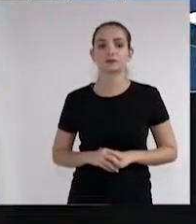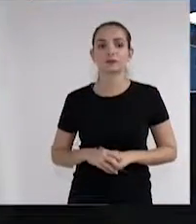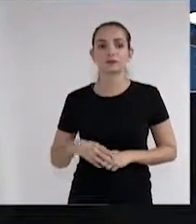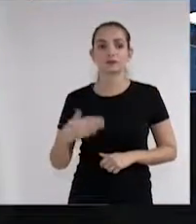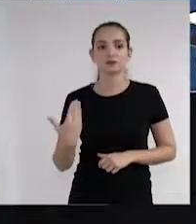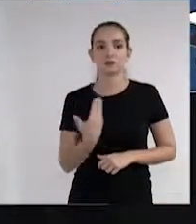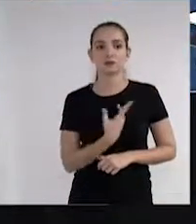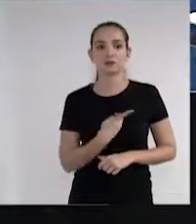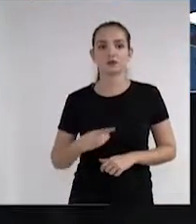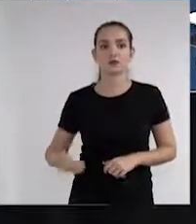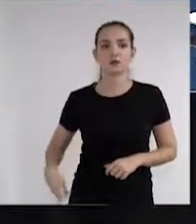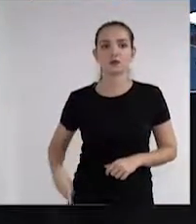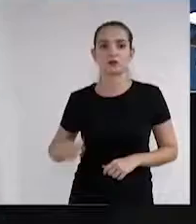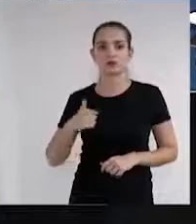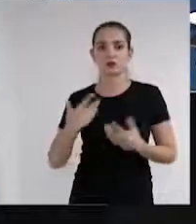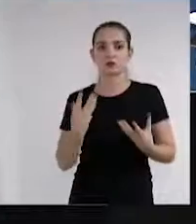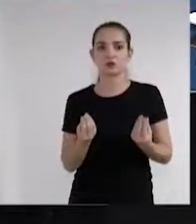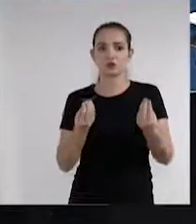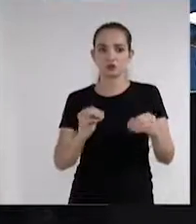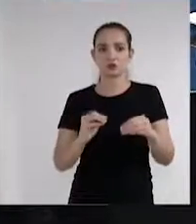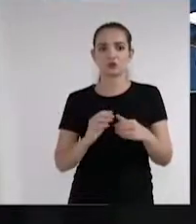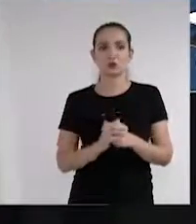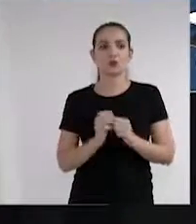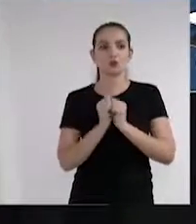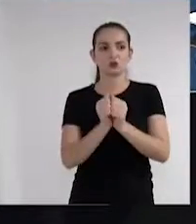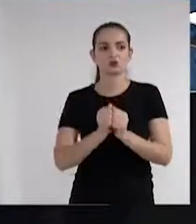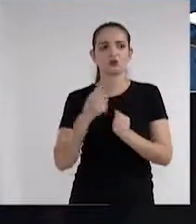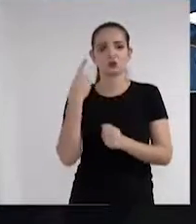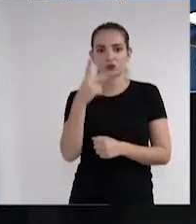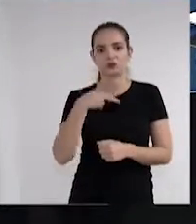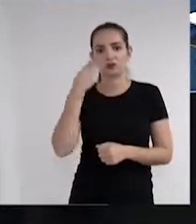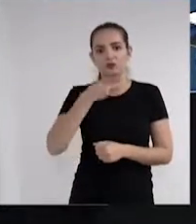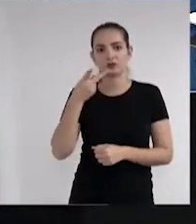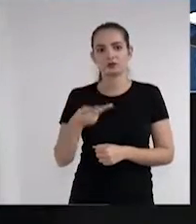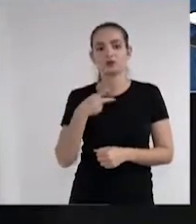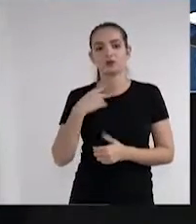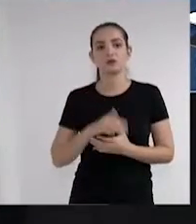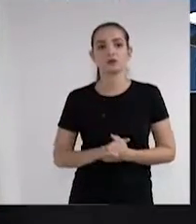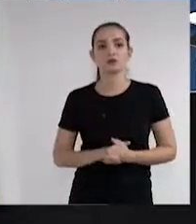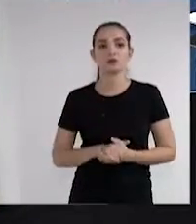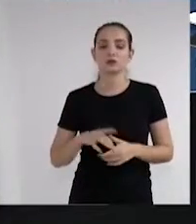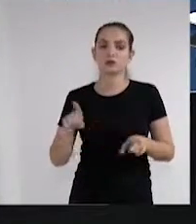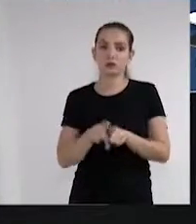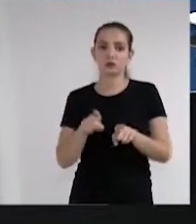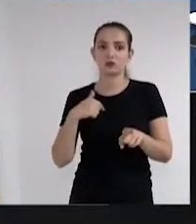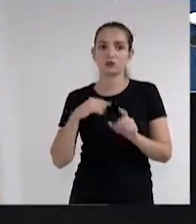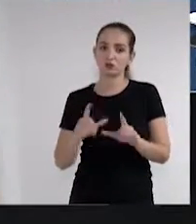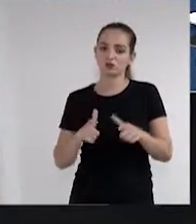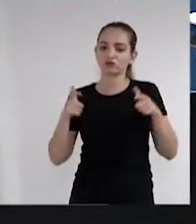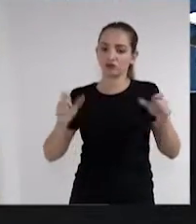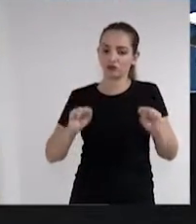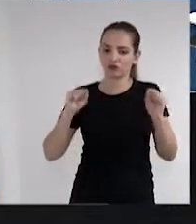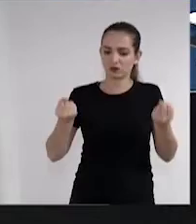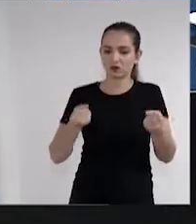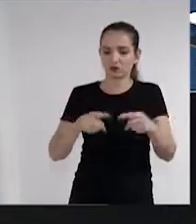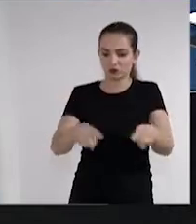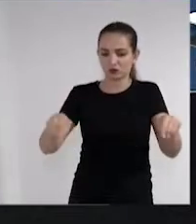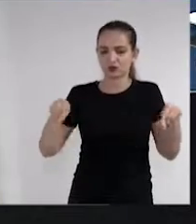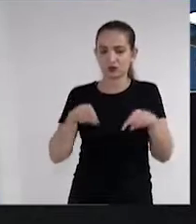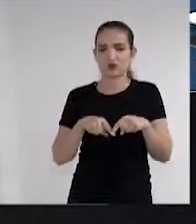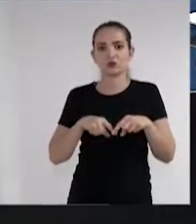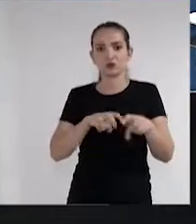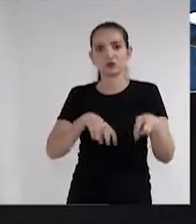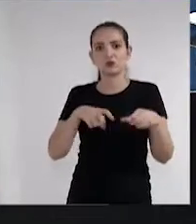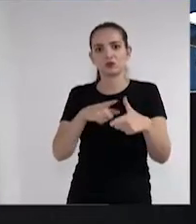Nobre deputado, quero colocar minhas palavras junto ao vosso pronunciamento, que também sou um grande defensor da reforma